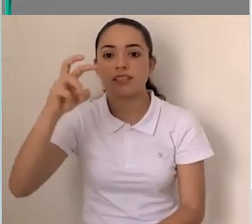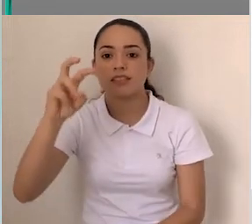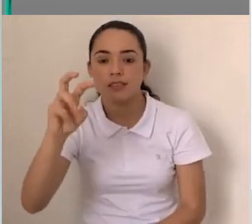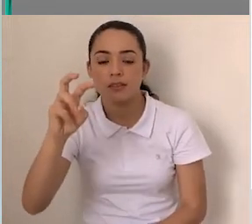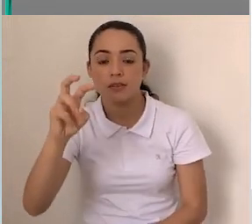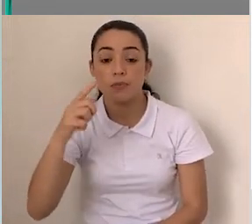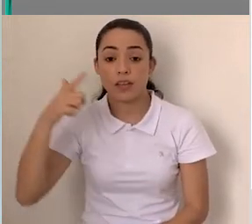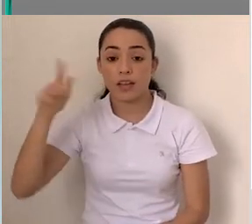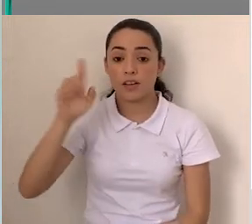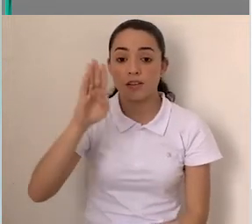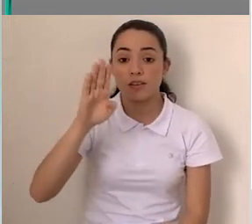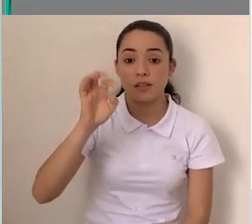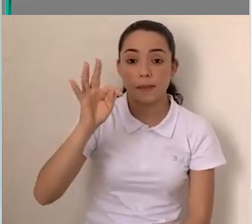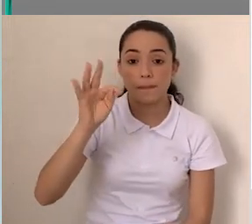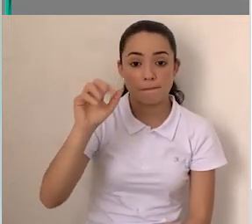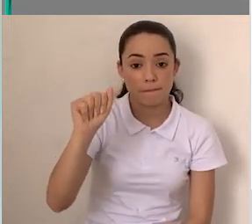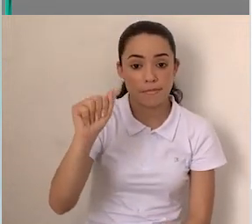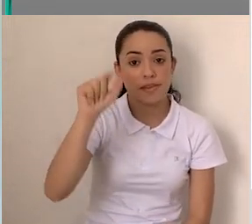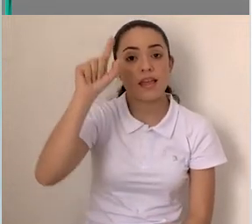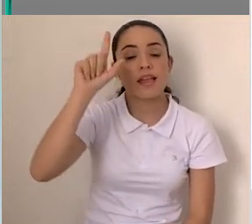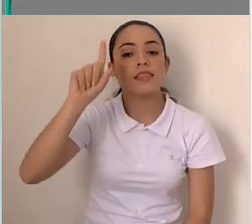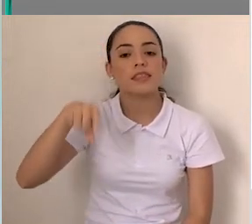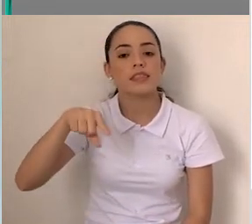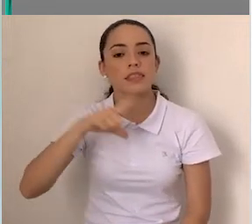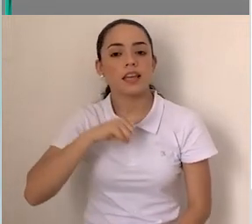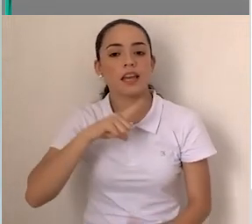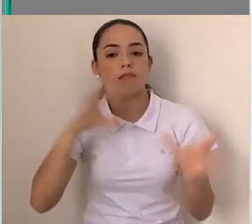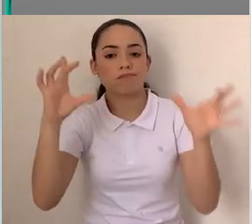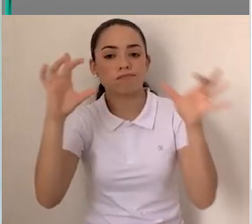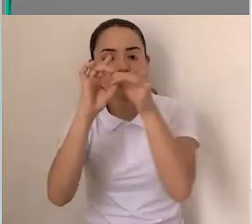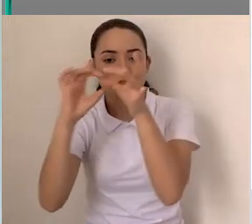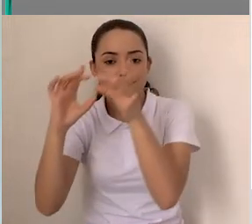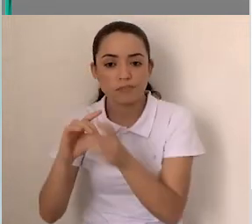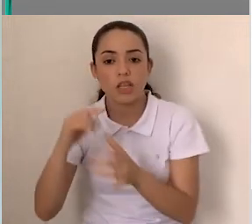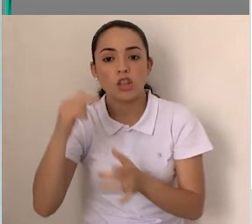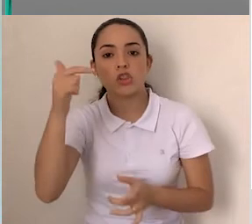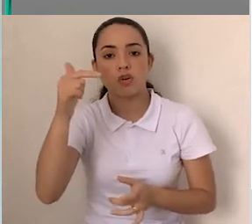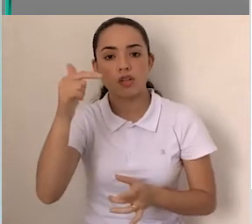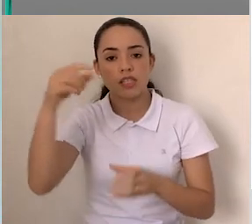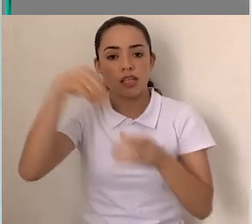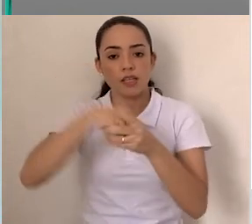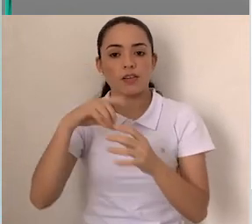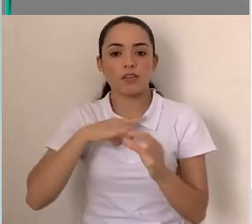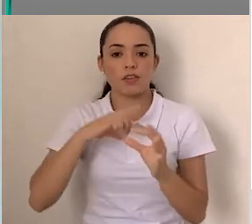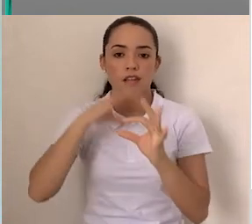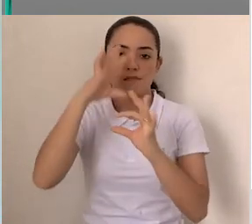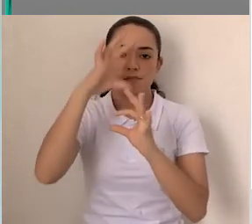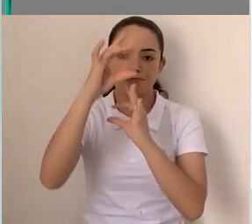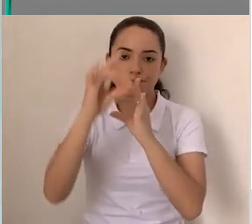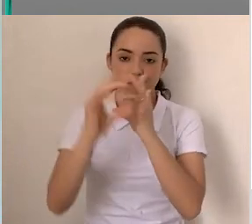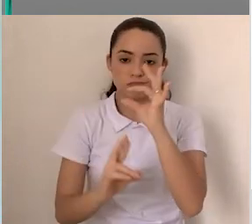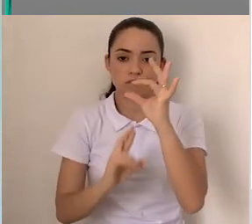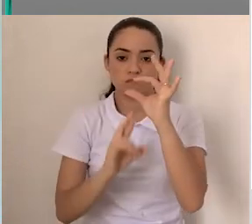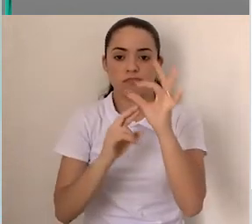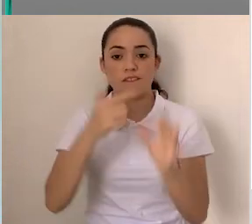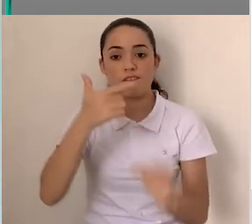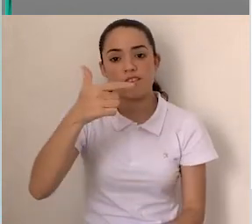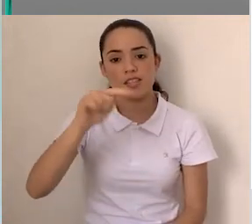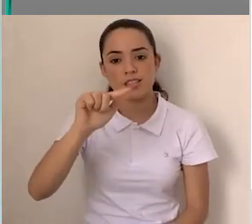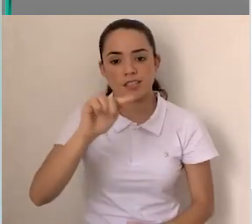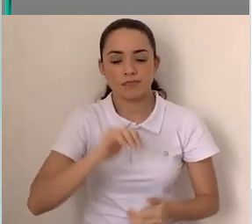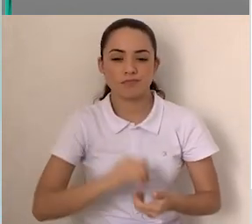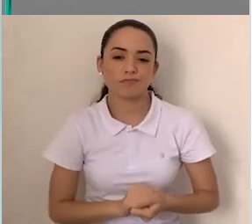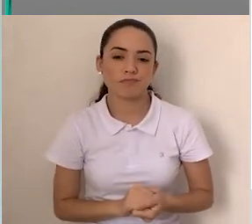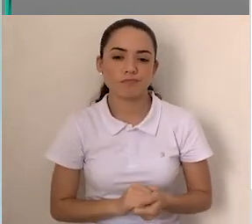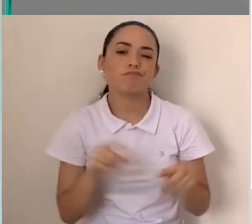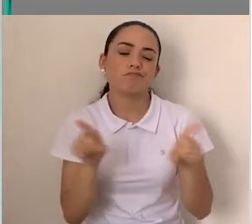2 cadeias, contém 27 aminoácidos cada. Apenas 10% da proteína formam cadeias em formato de hélice.